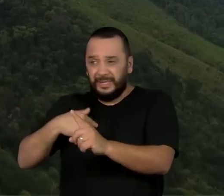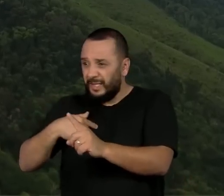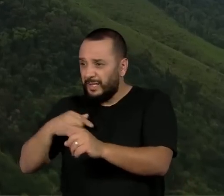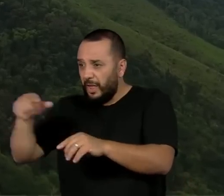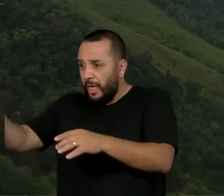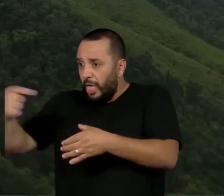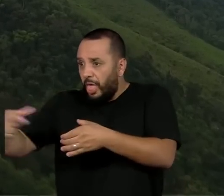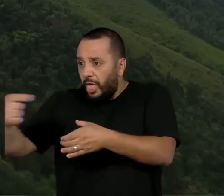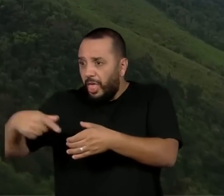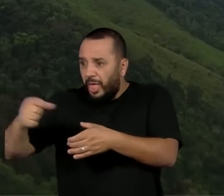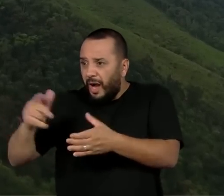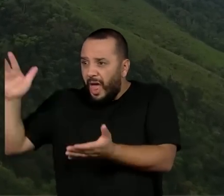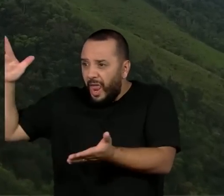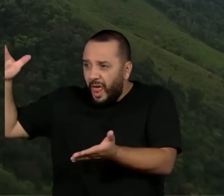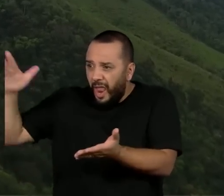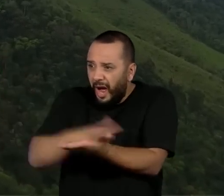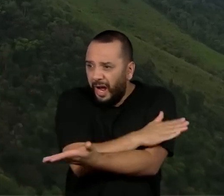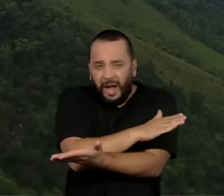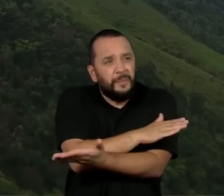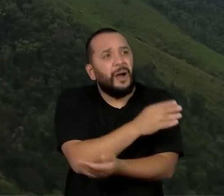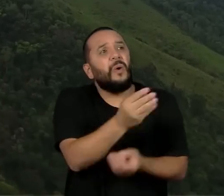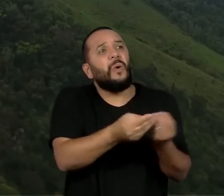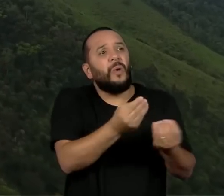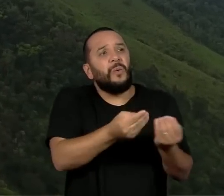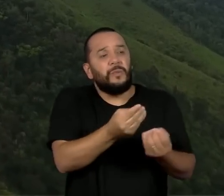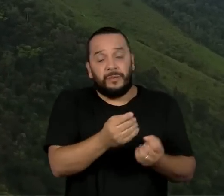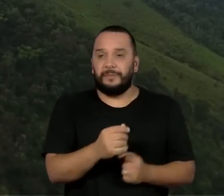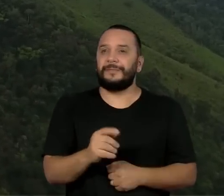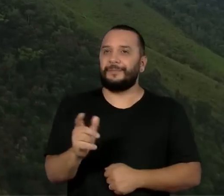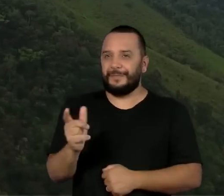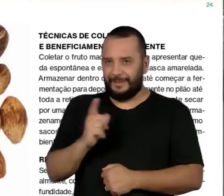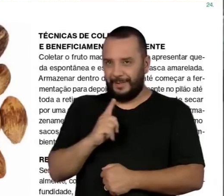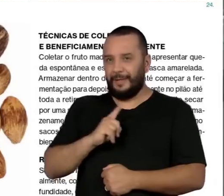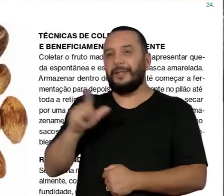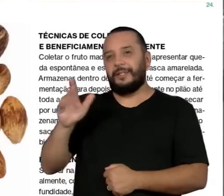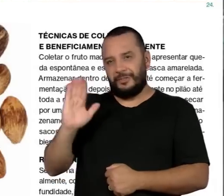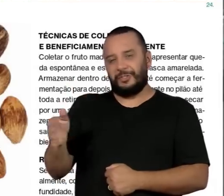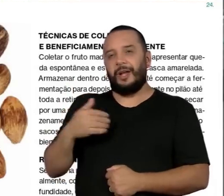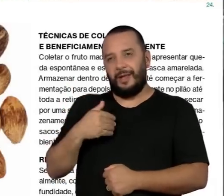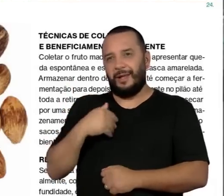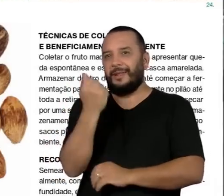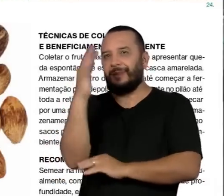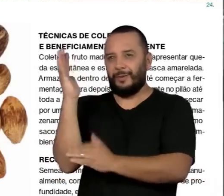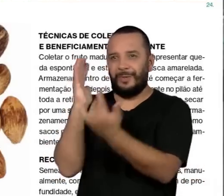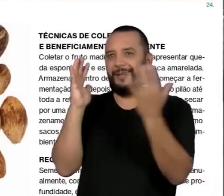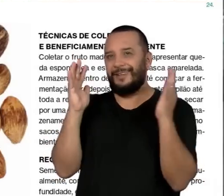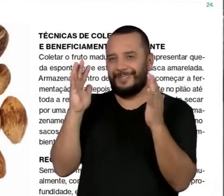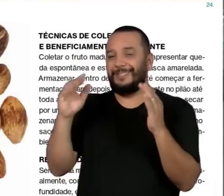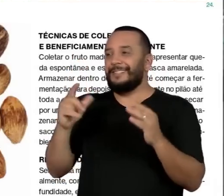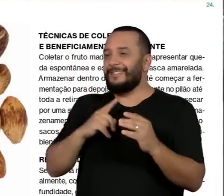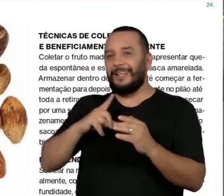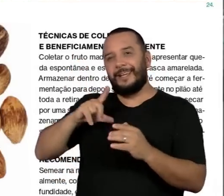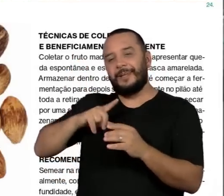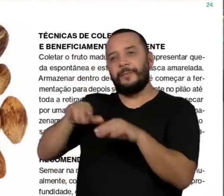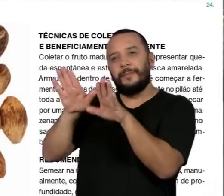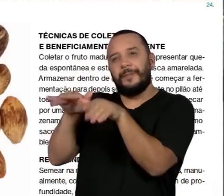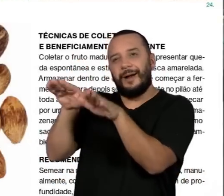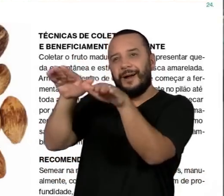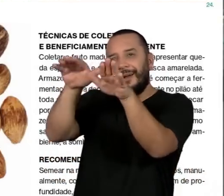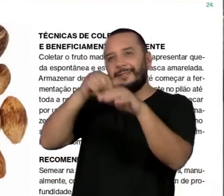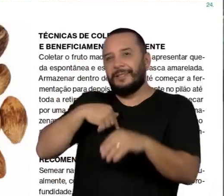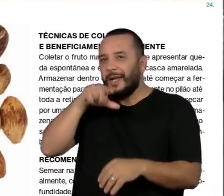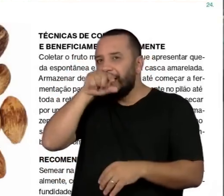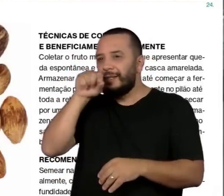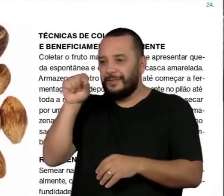dos combinados é que a gente tem um sócio, e esse sócio é a natureza, né? Os pássaros, os bichos. Então a gente tem uma